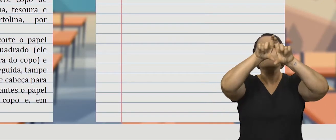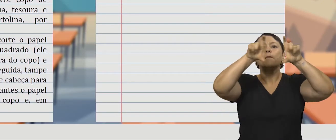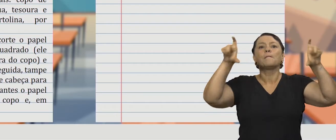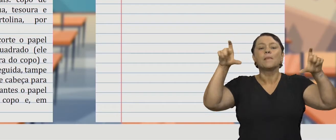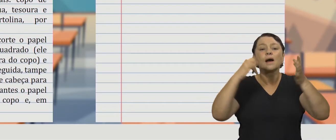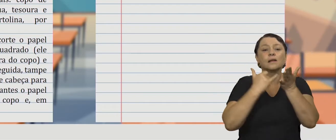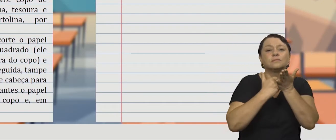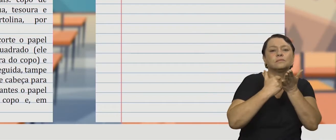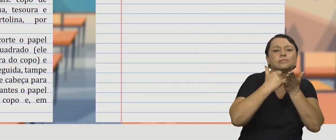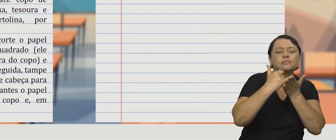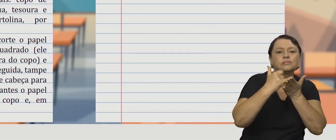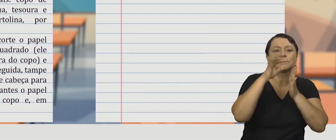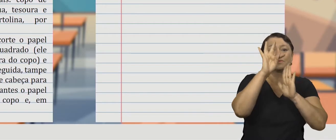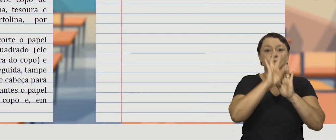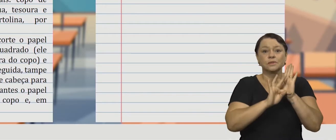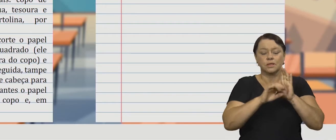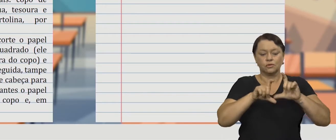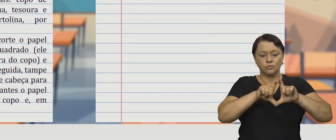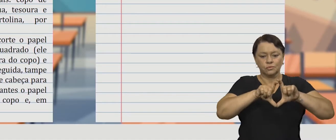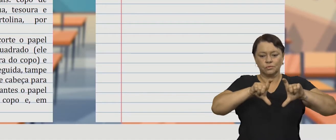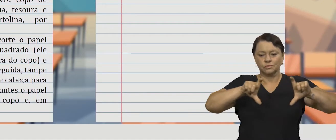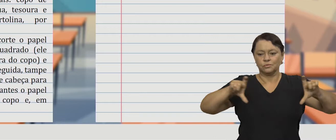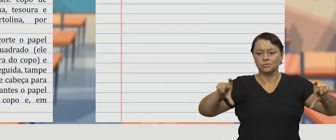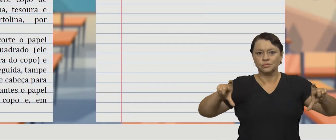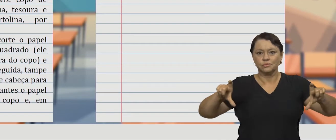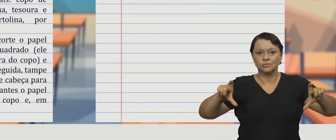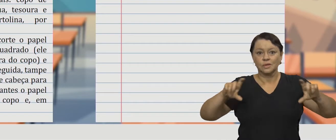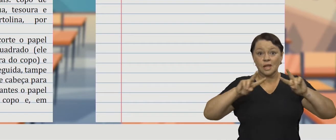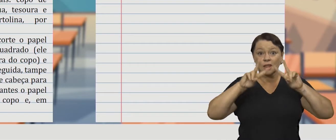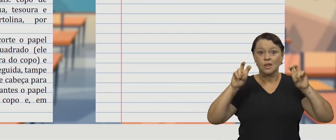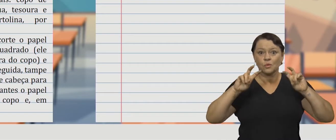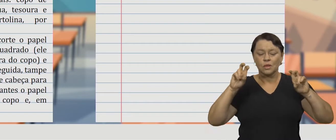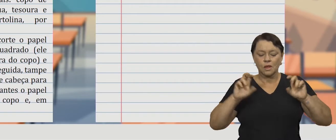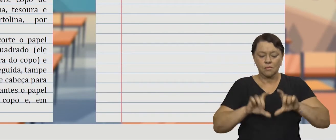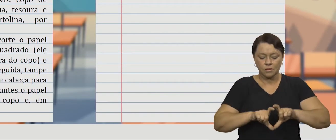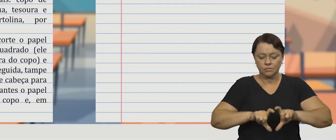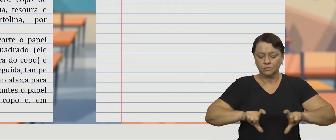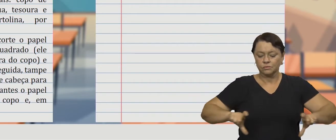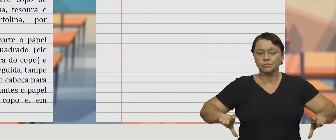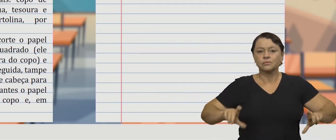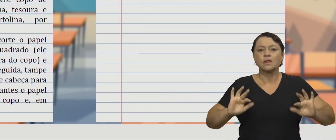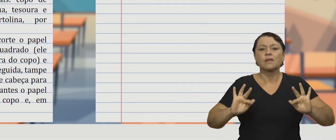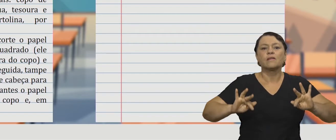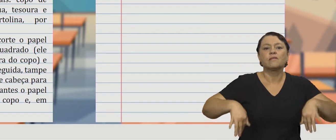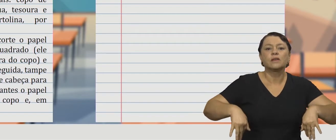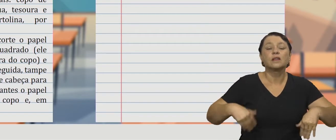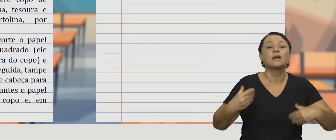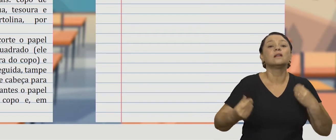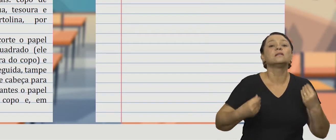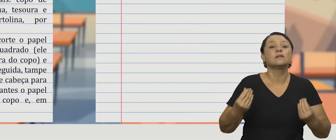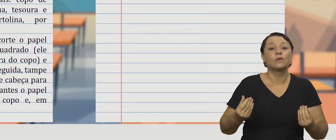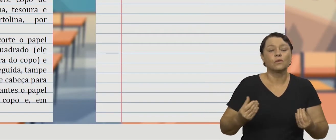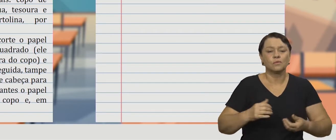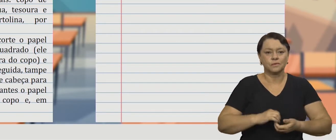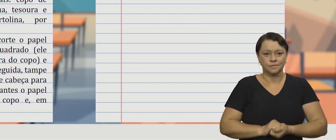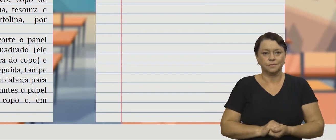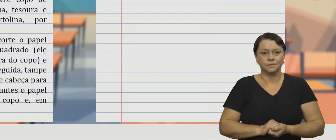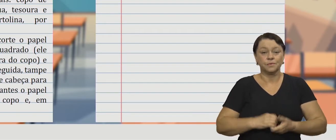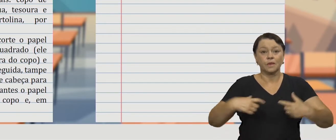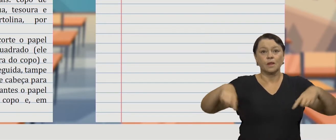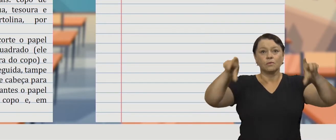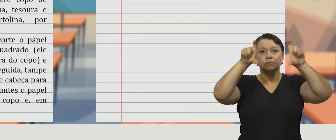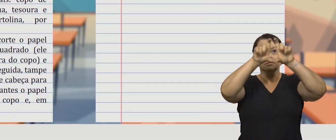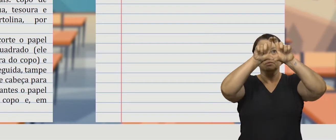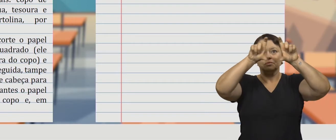qual parte indica o desenvolvimento do tema e como o texto termina, ou seja, a conclusão. O texto